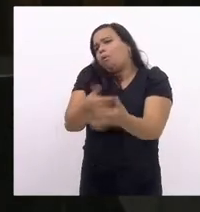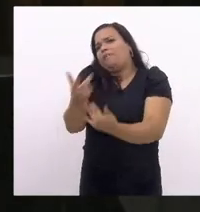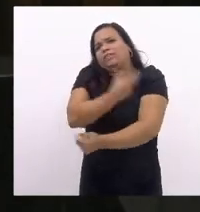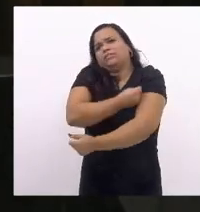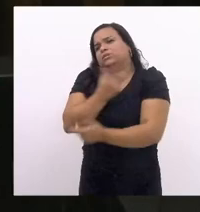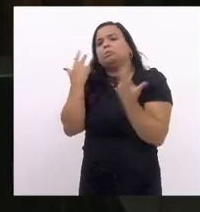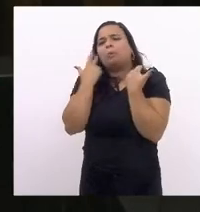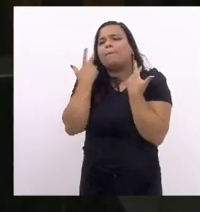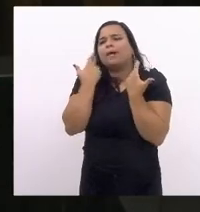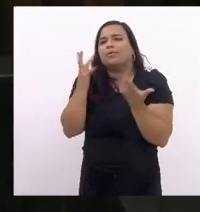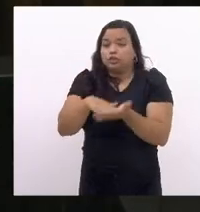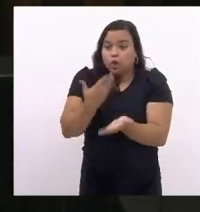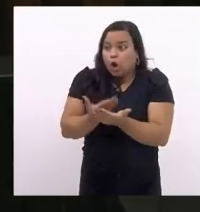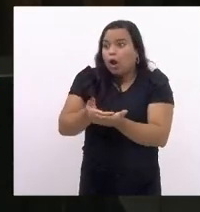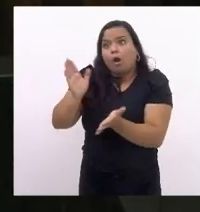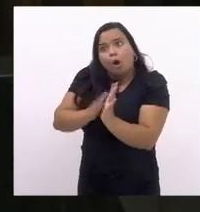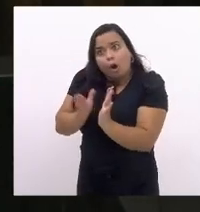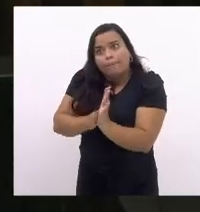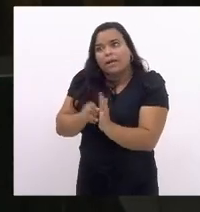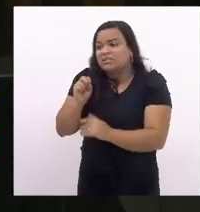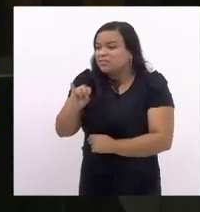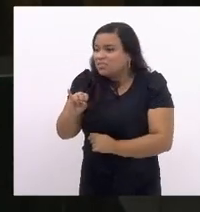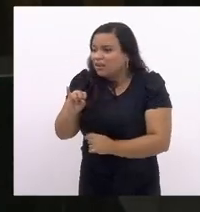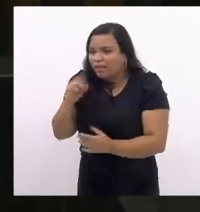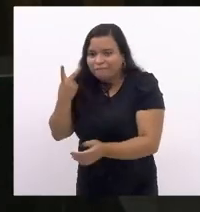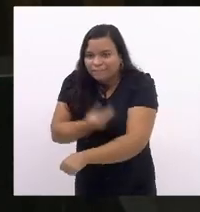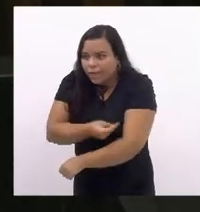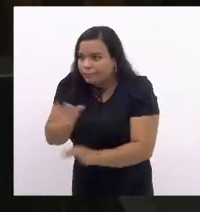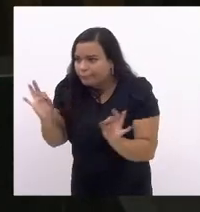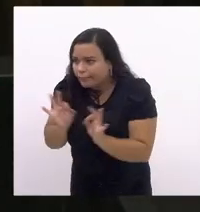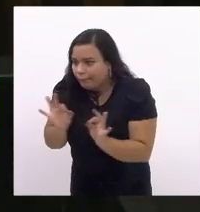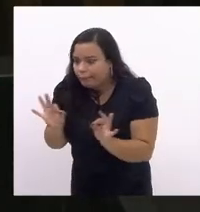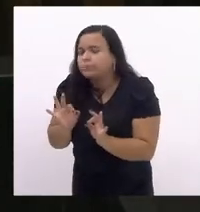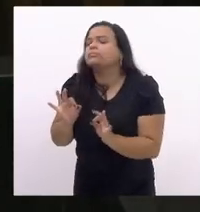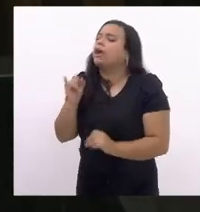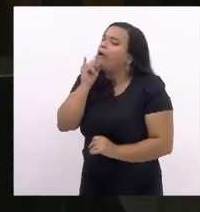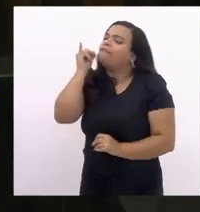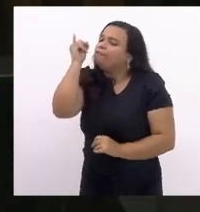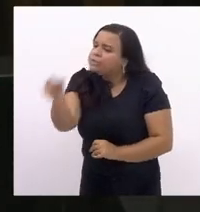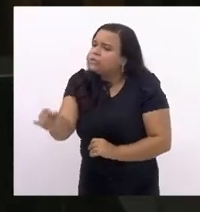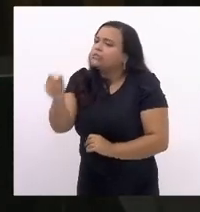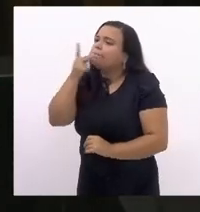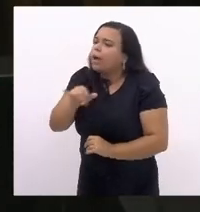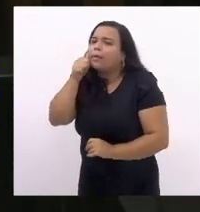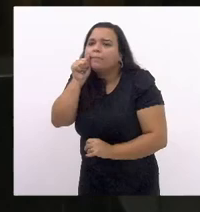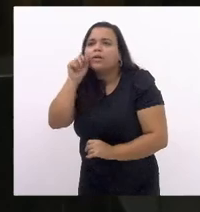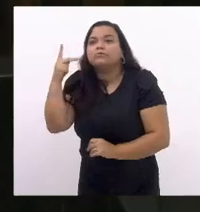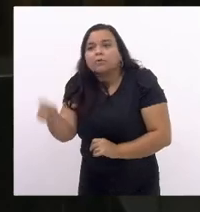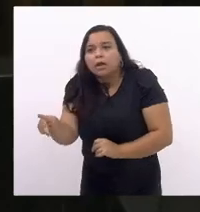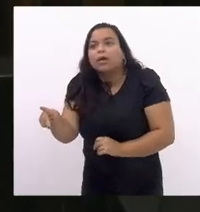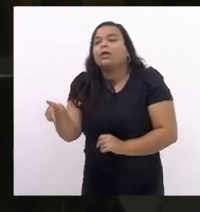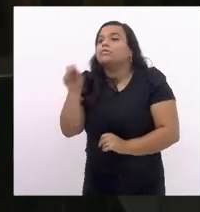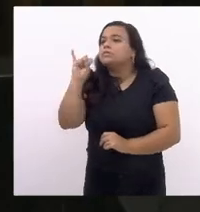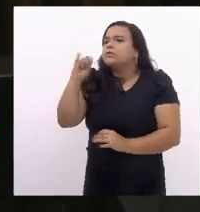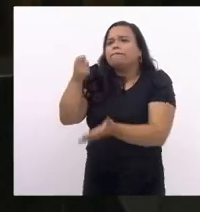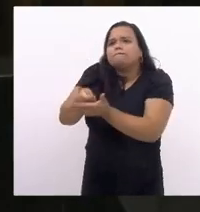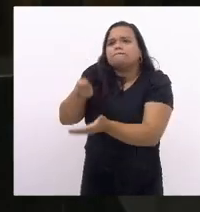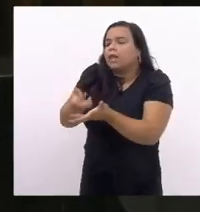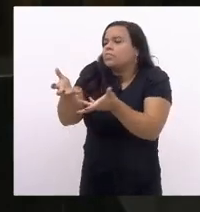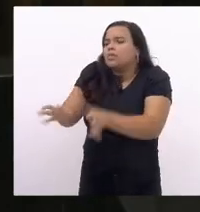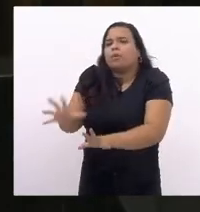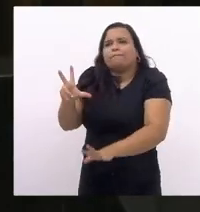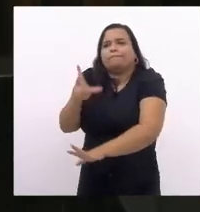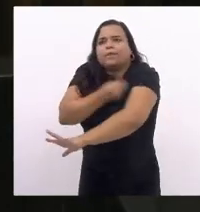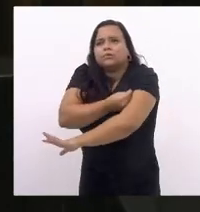comprovação, quem não vacinar ser notificado, quem insistir em não vacinar,